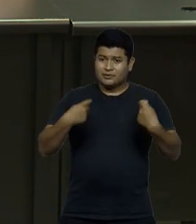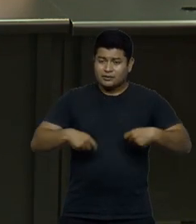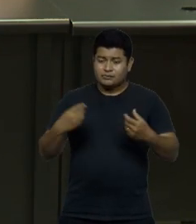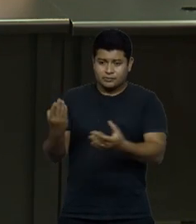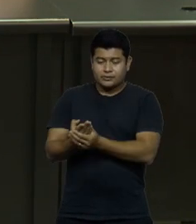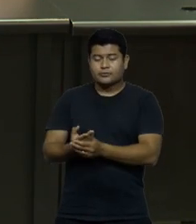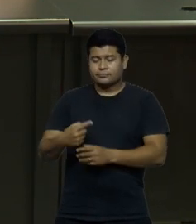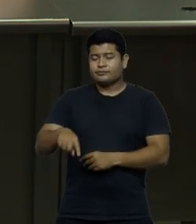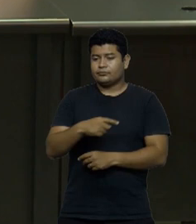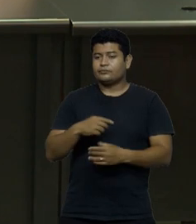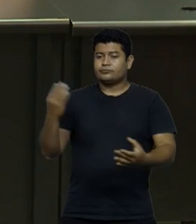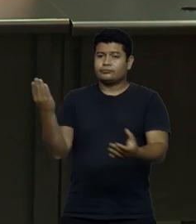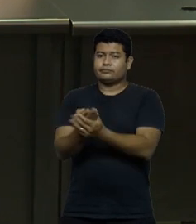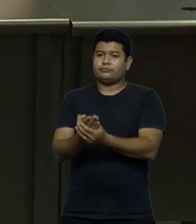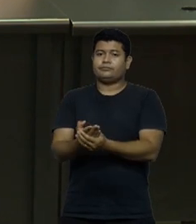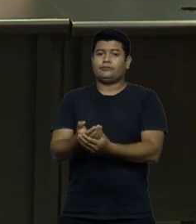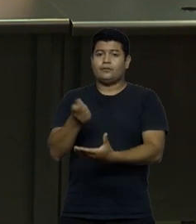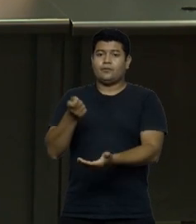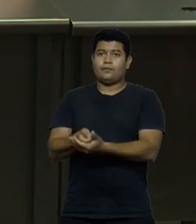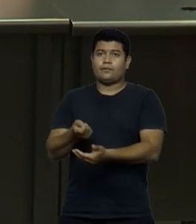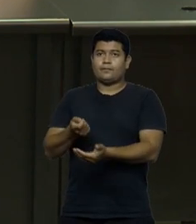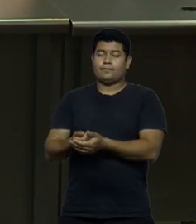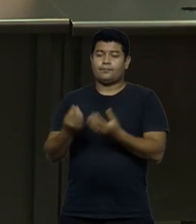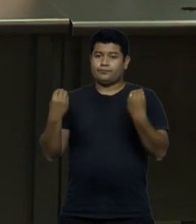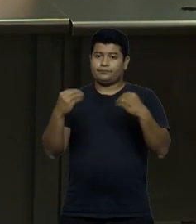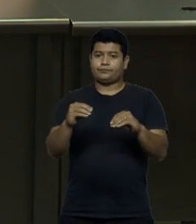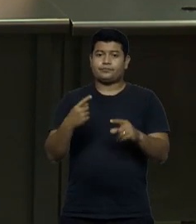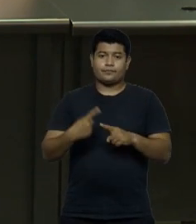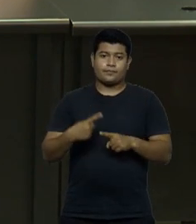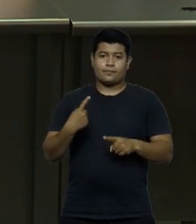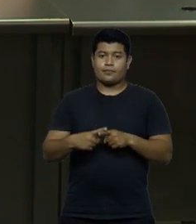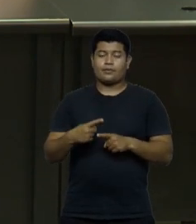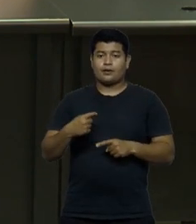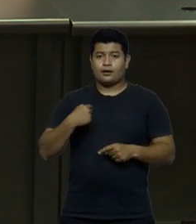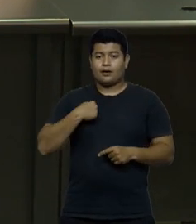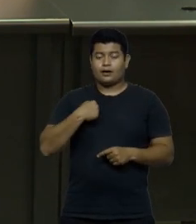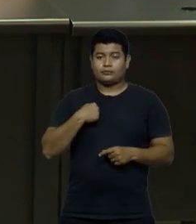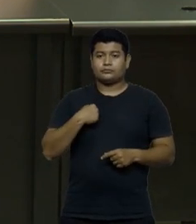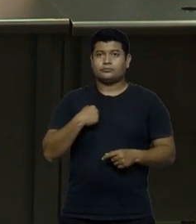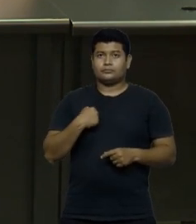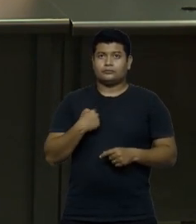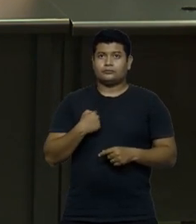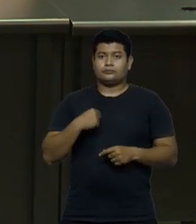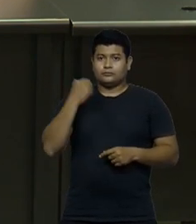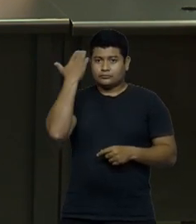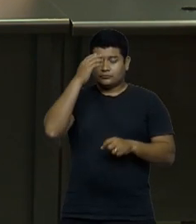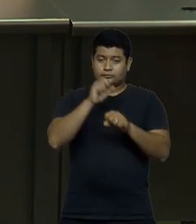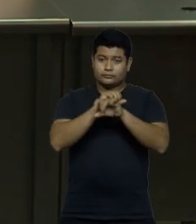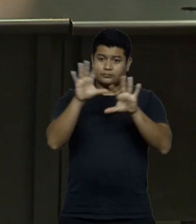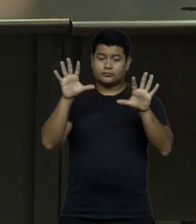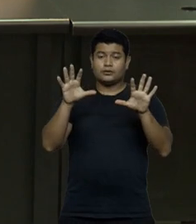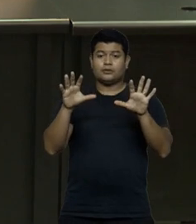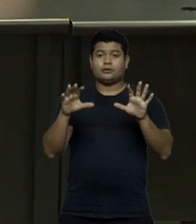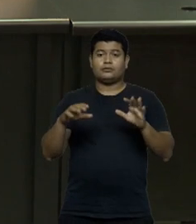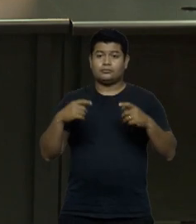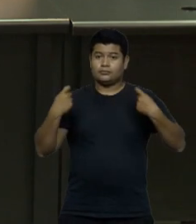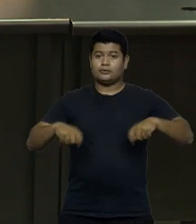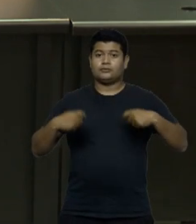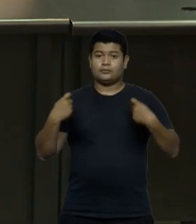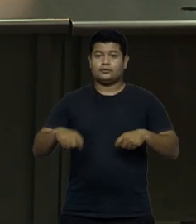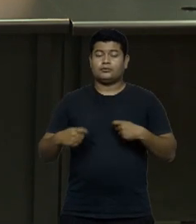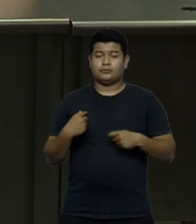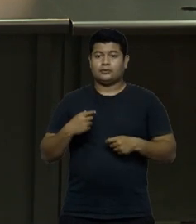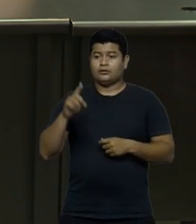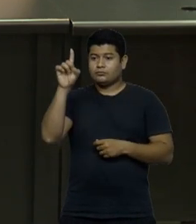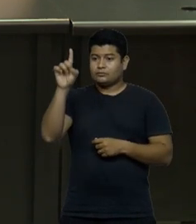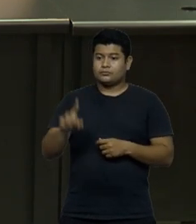é para cobrar é que sejam implementados porque isso de minha parte minha compreensão muito clara com relação a isso né é um direito